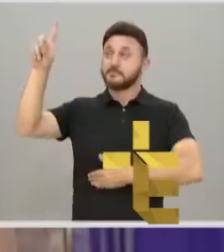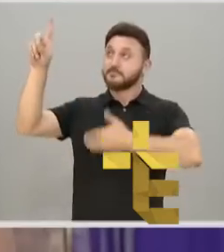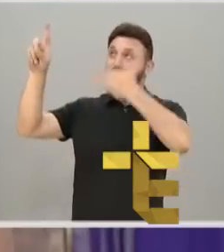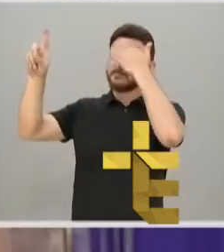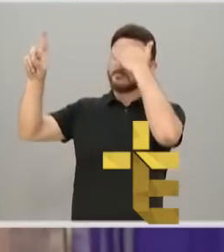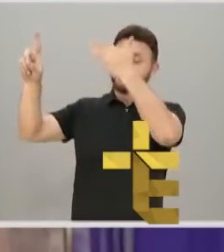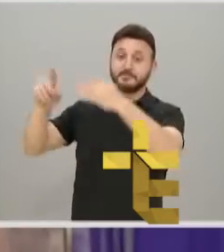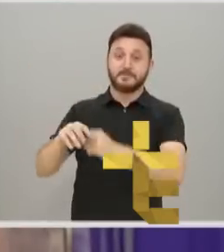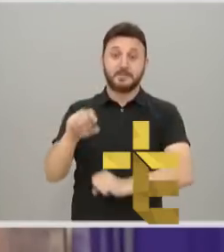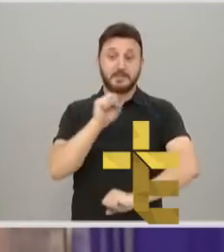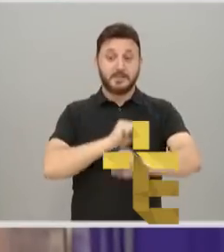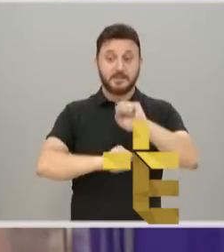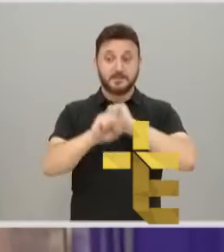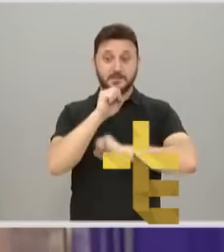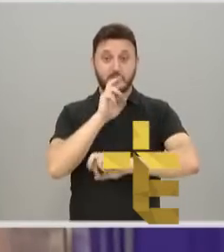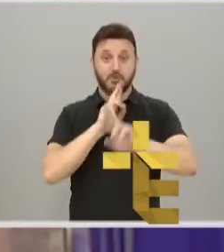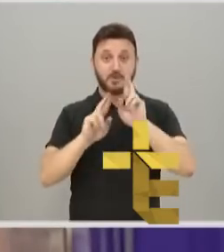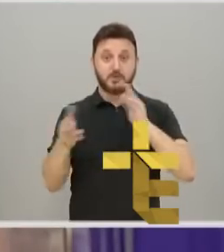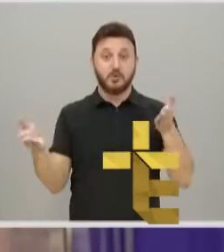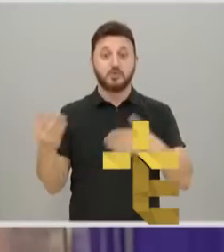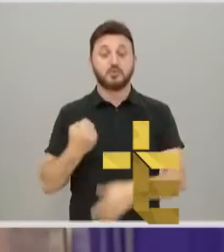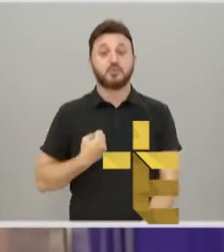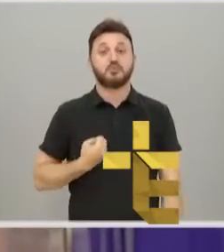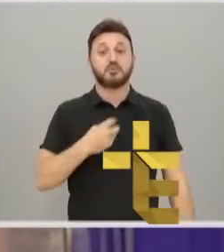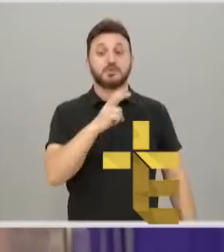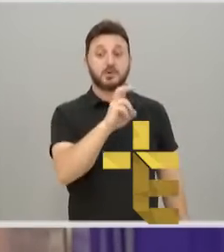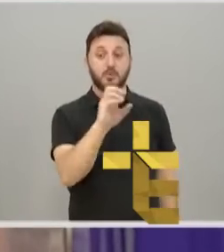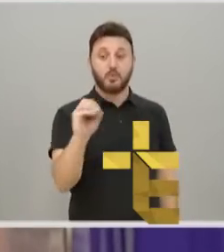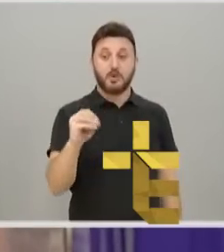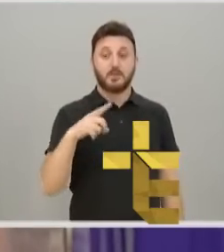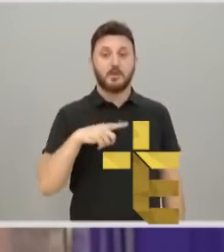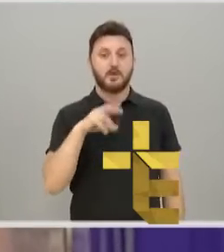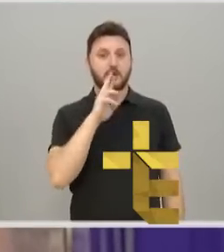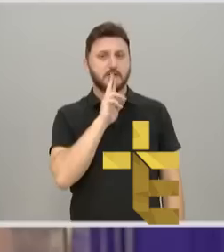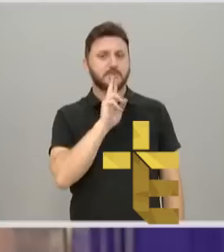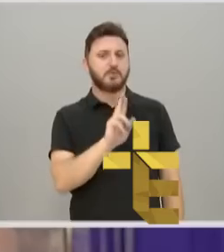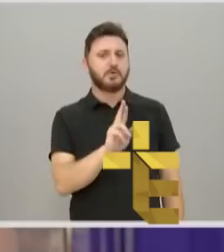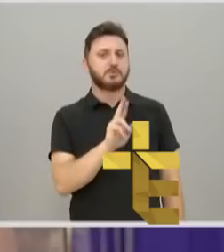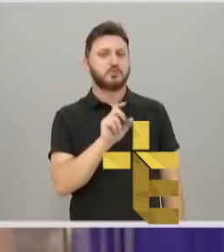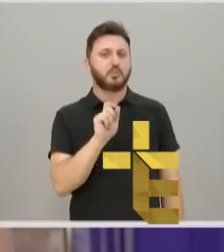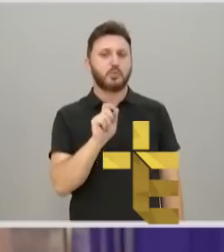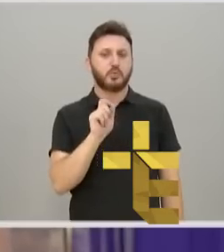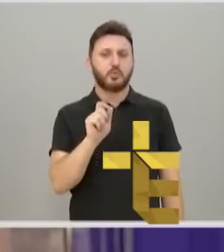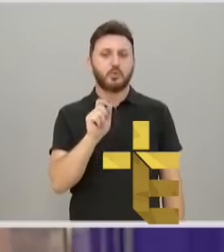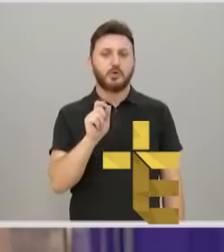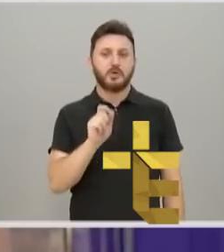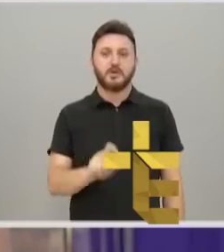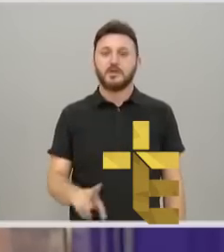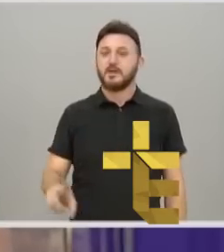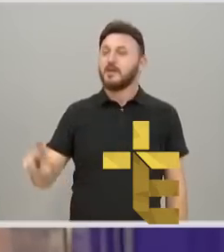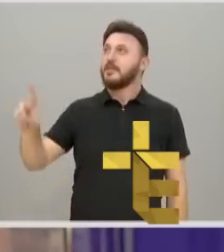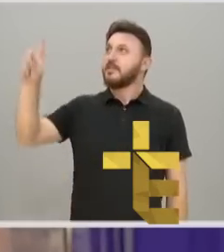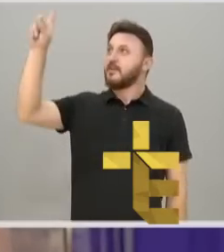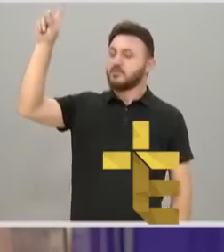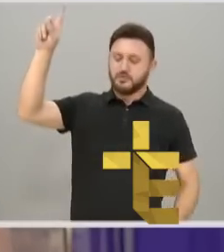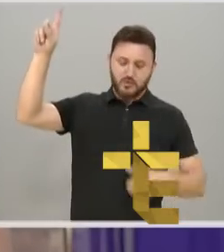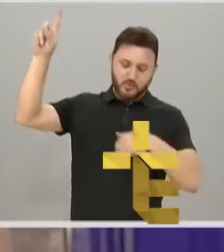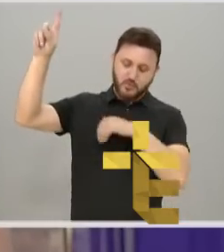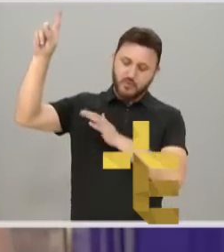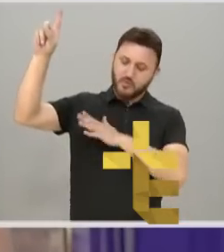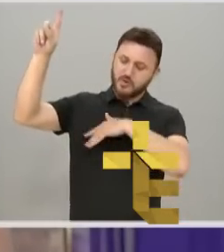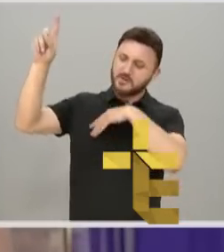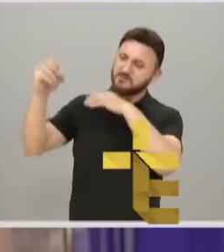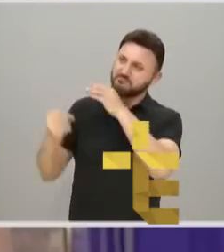O responsório de hoje é o Salmo 50, cuja antífona é: criai em mim um coração